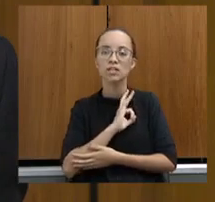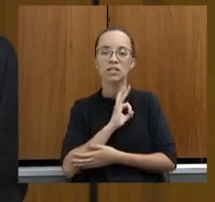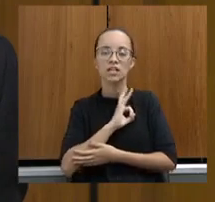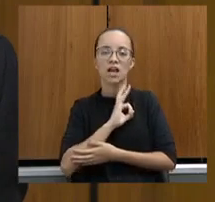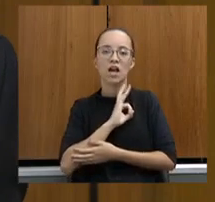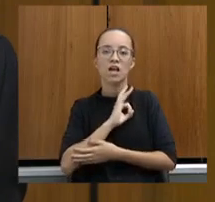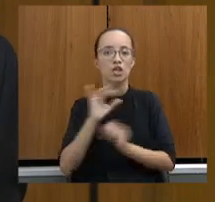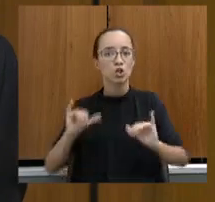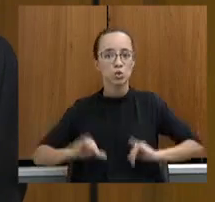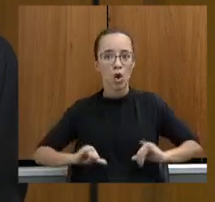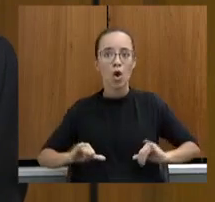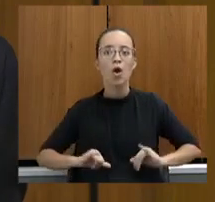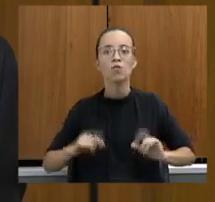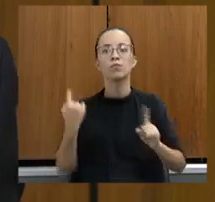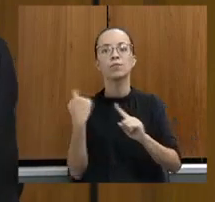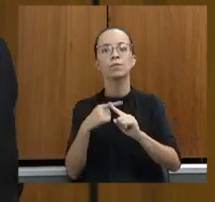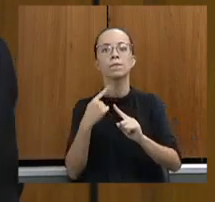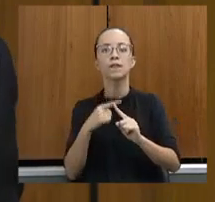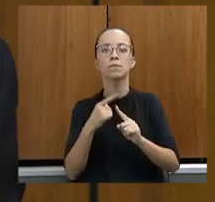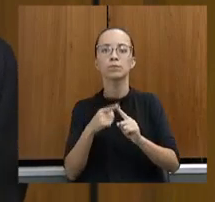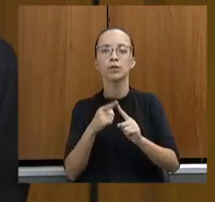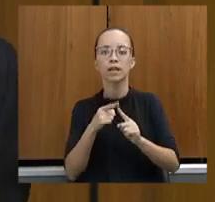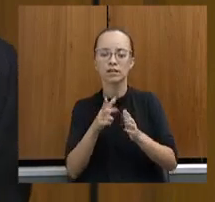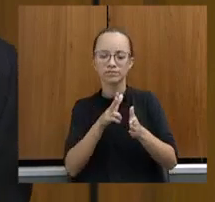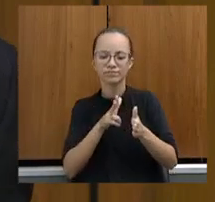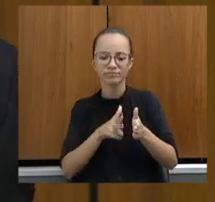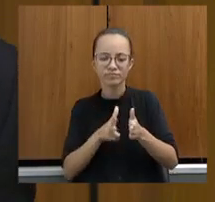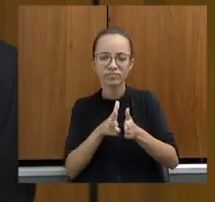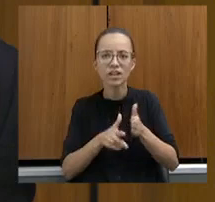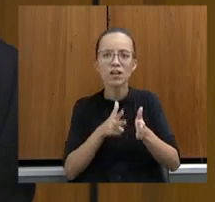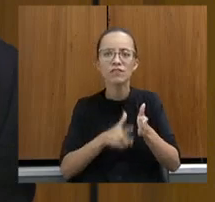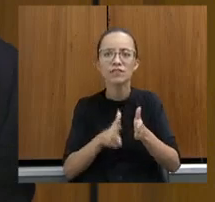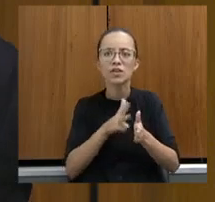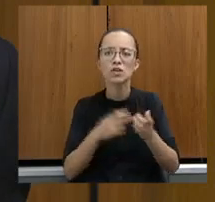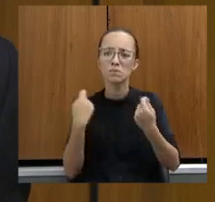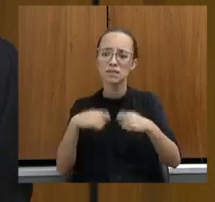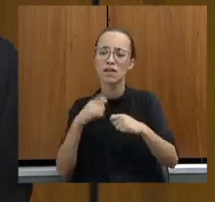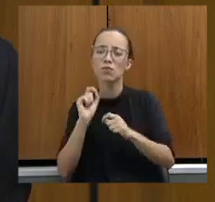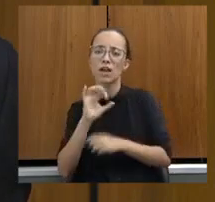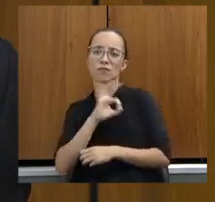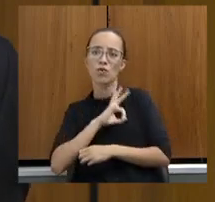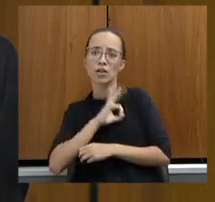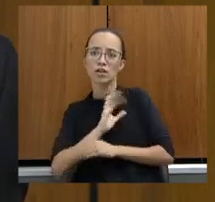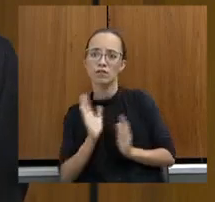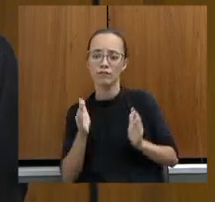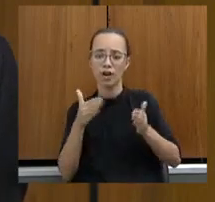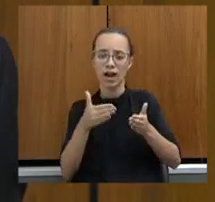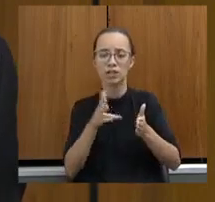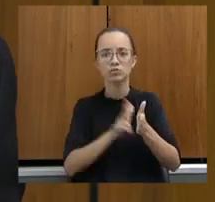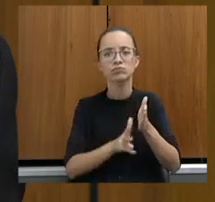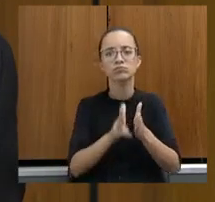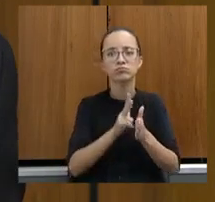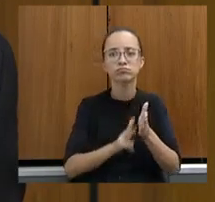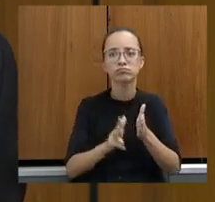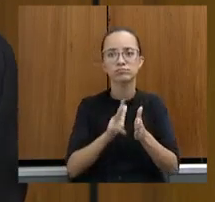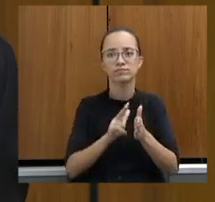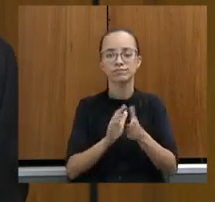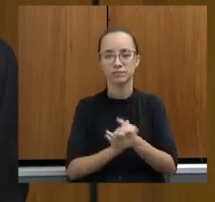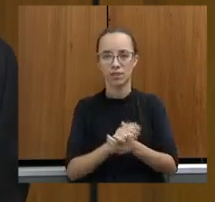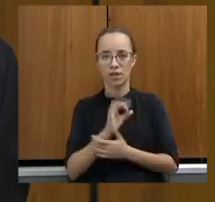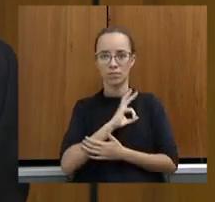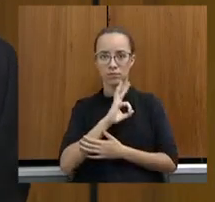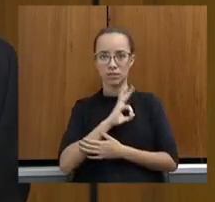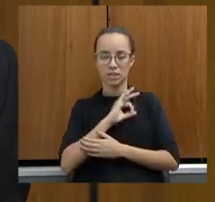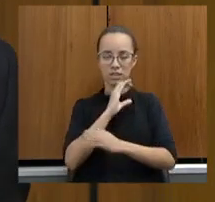a ferrovia tinha que ter uma Polícia Ferroviária Federal não existe então a polícia militar a